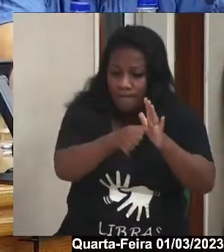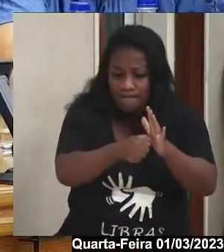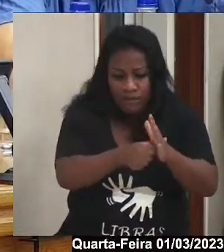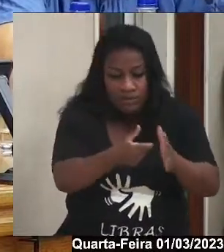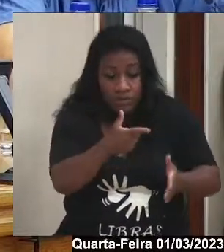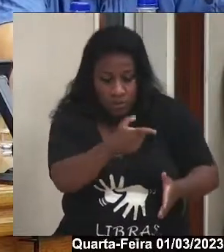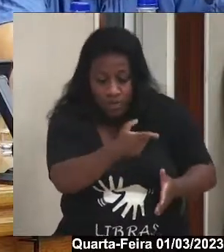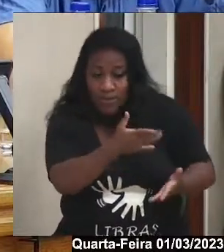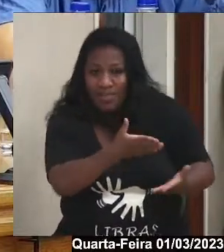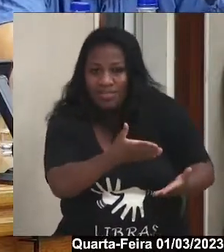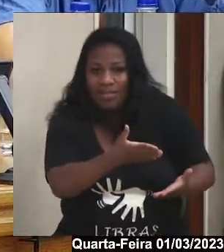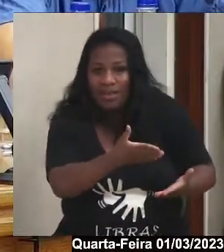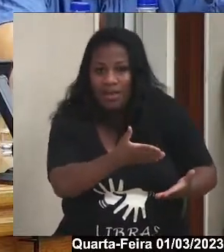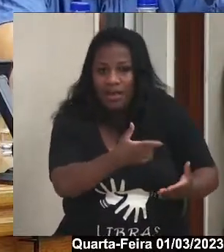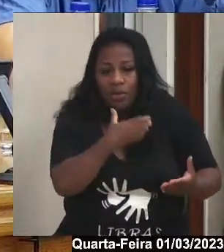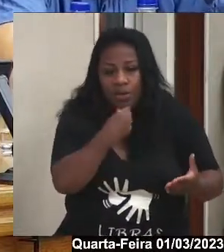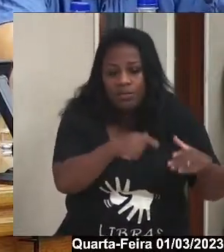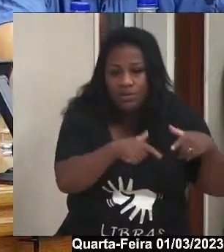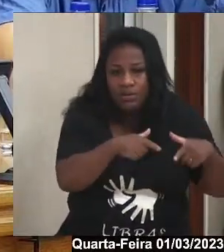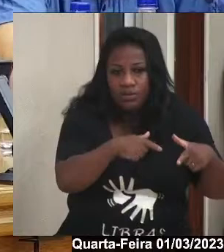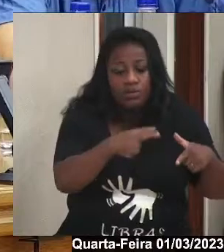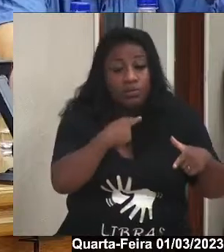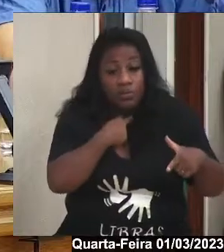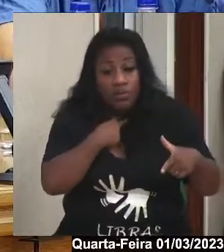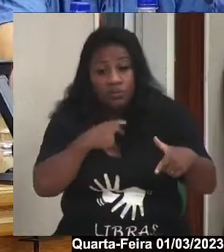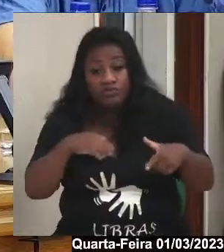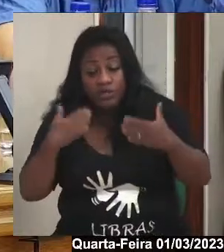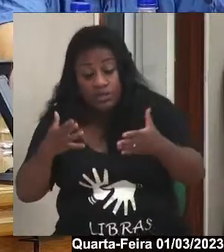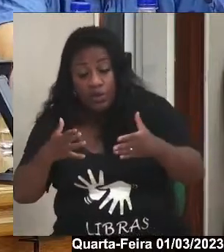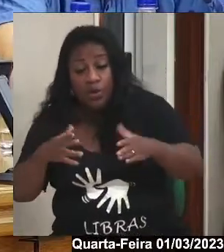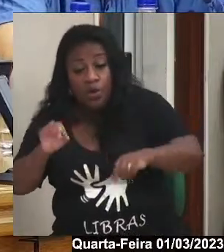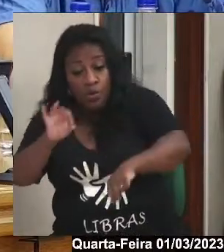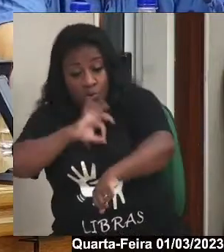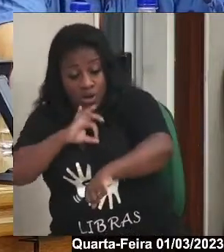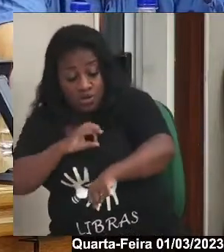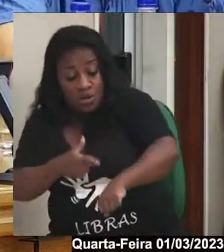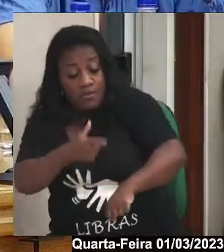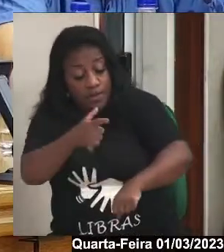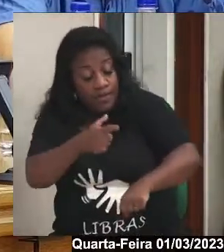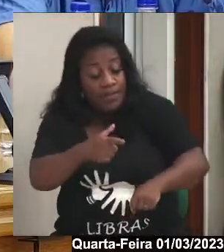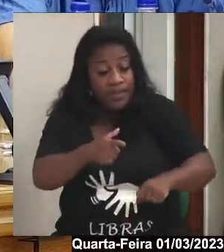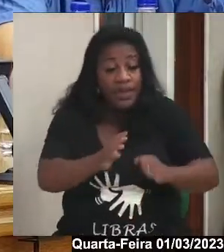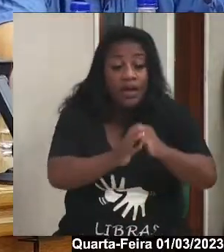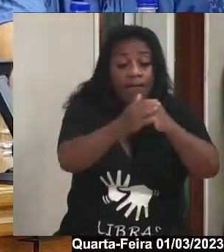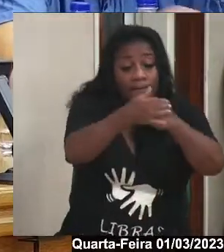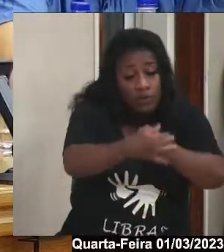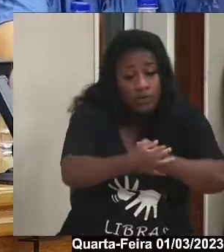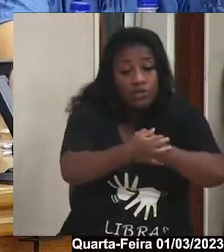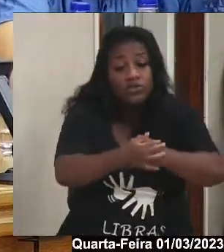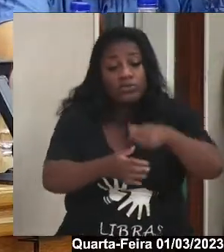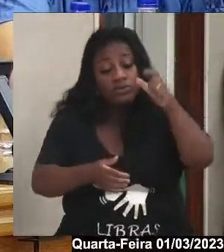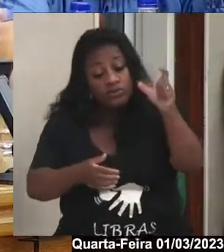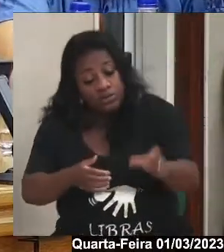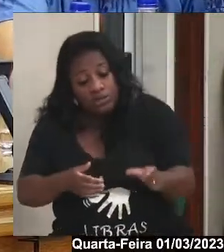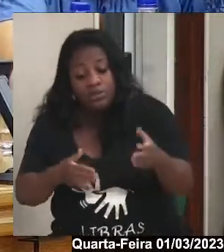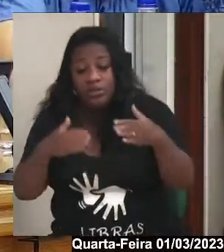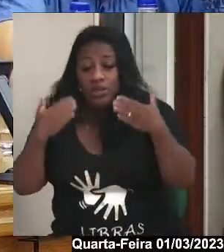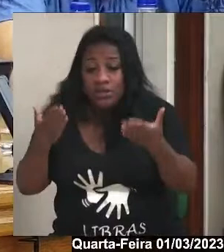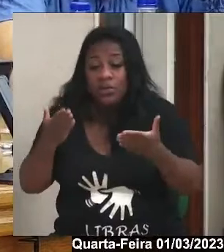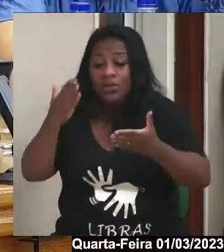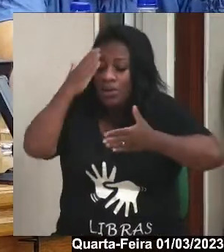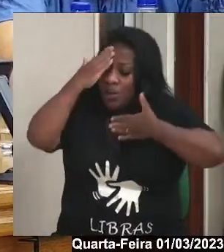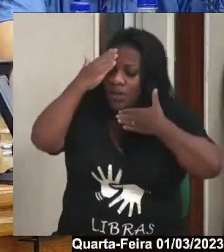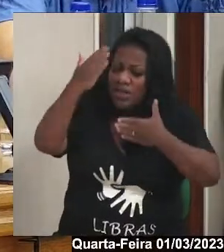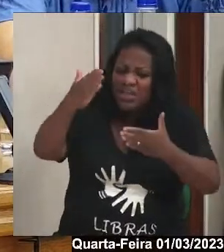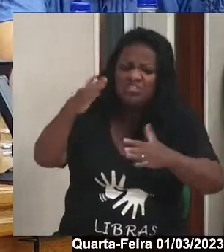fazer isso, mas a circunstância te levou e o senhor teve que resolver isso em poucos segundos. E o senhor resolveu defendendo uma